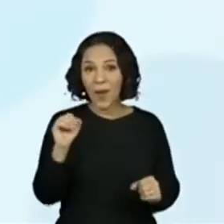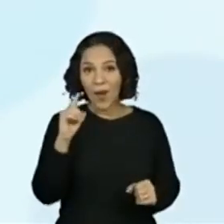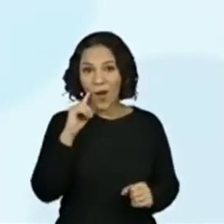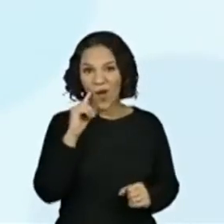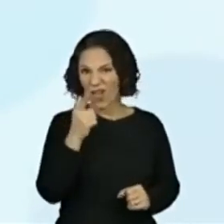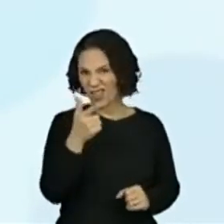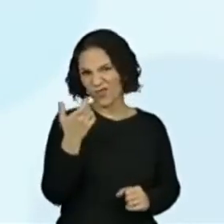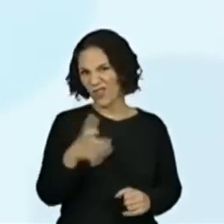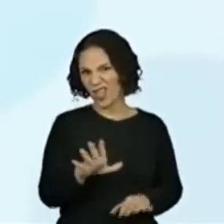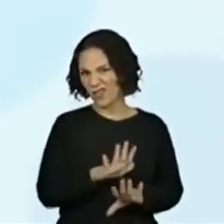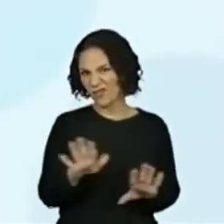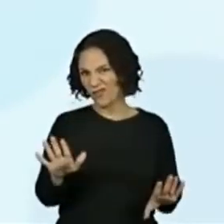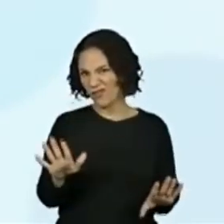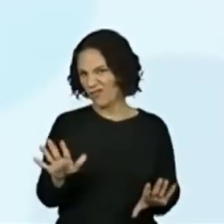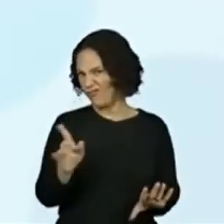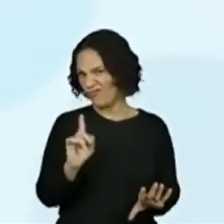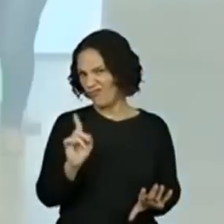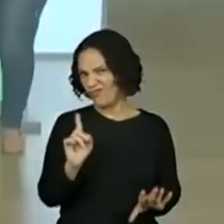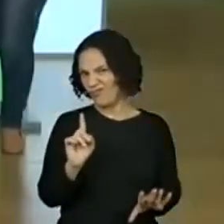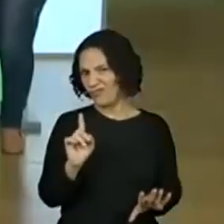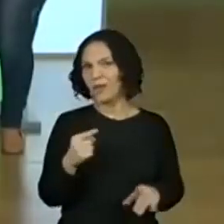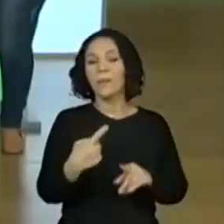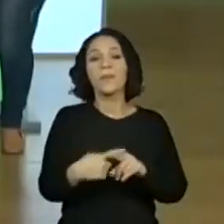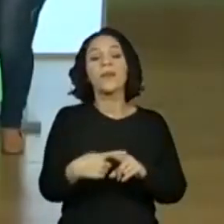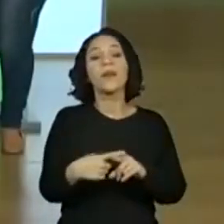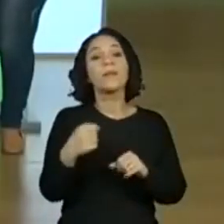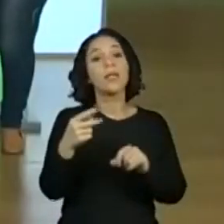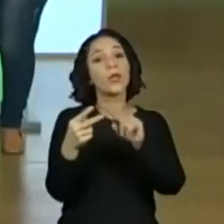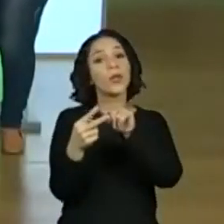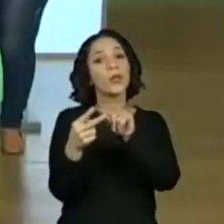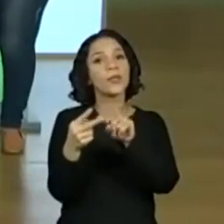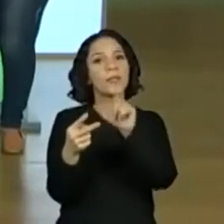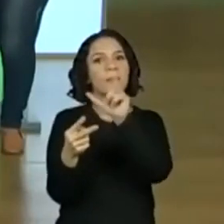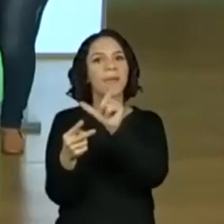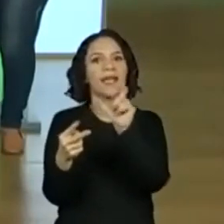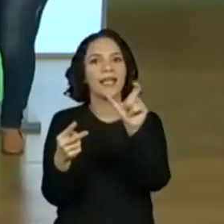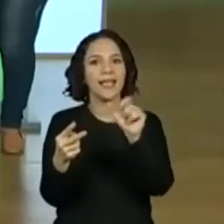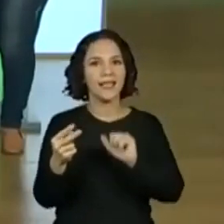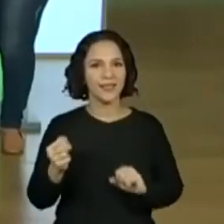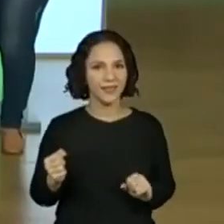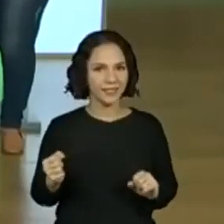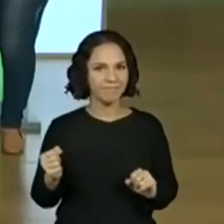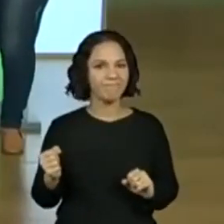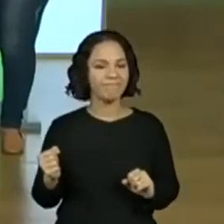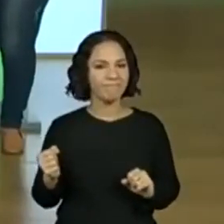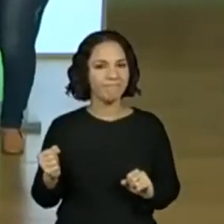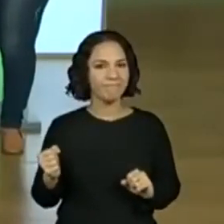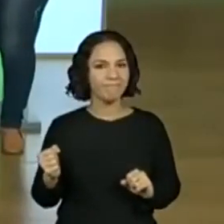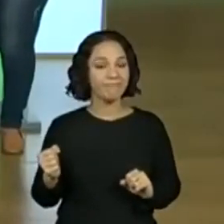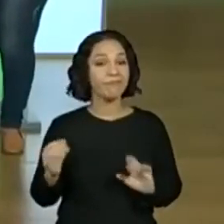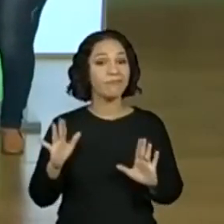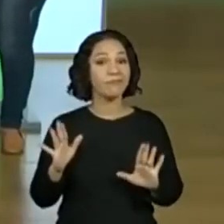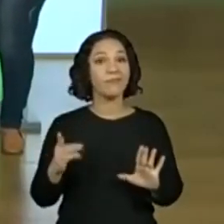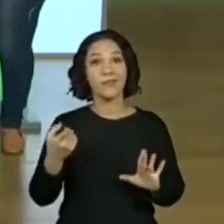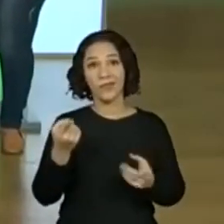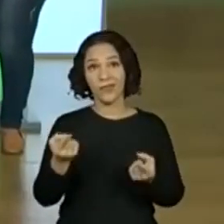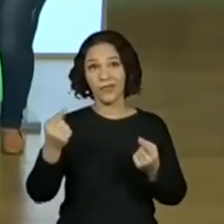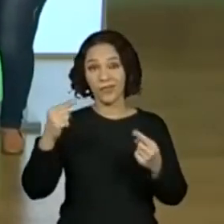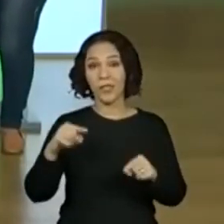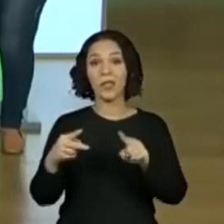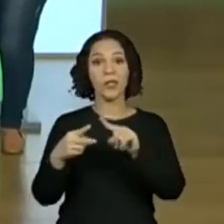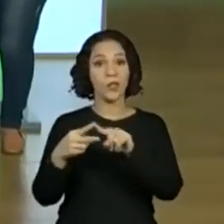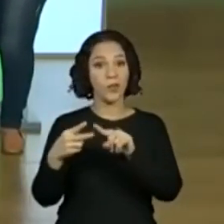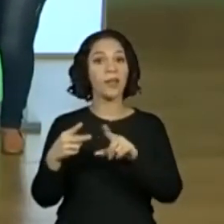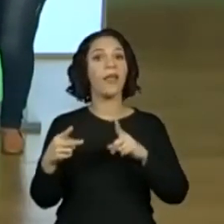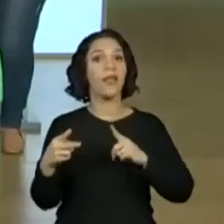eu não quero? Essa eu não quero. Porque passa-anel precisa de duas palavras. Duas palavras. Aqui tem duas palavras, ó.